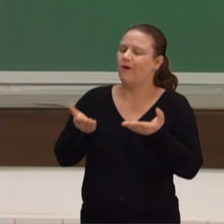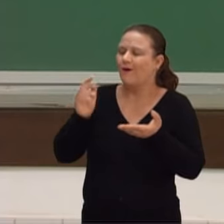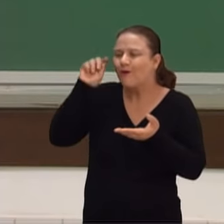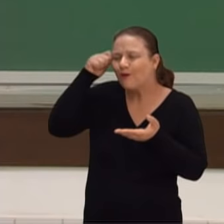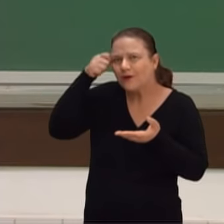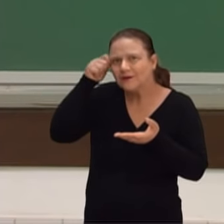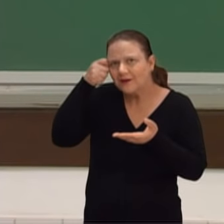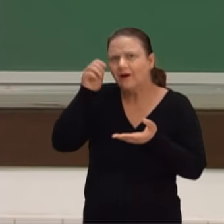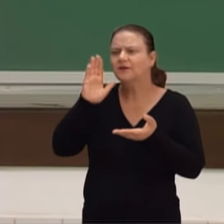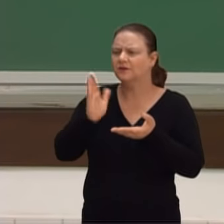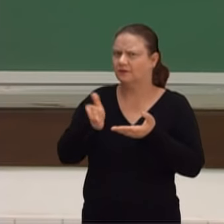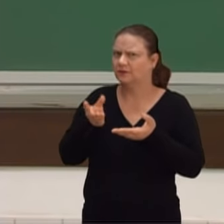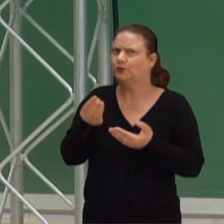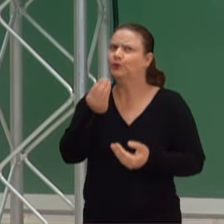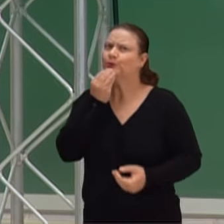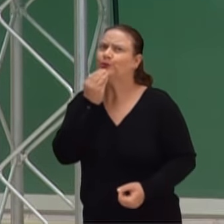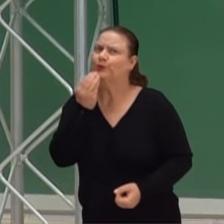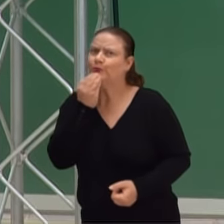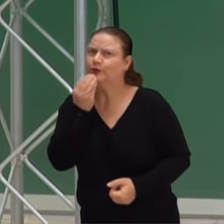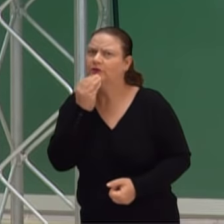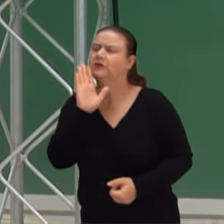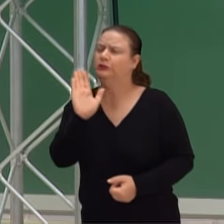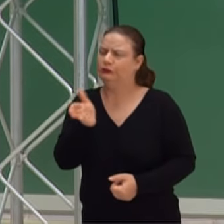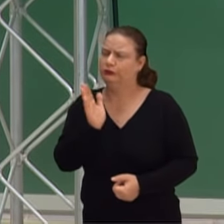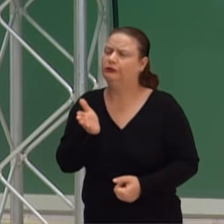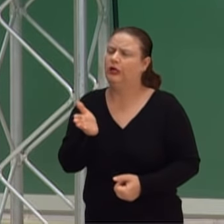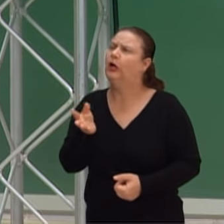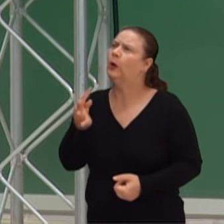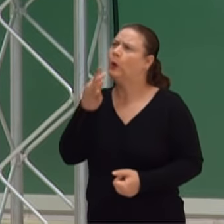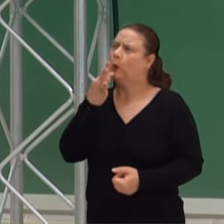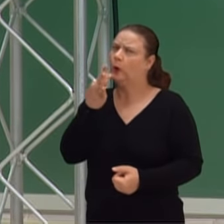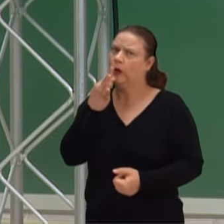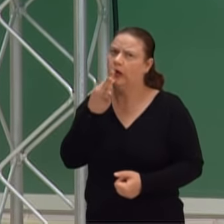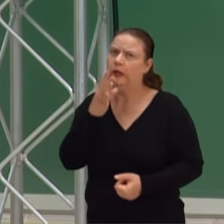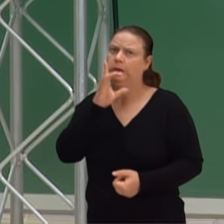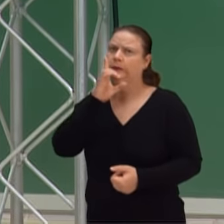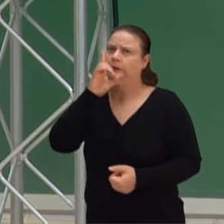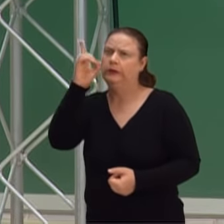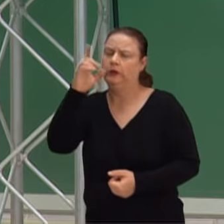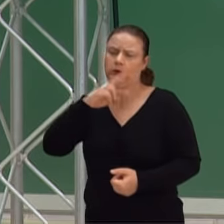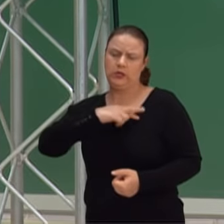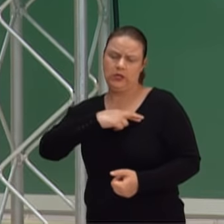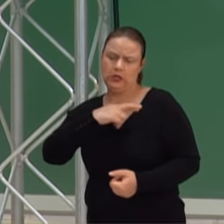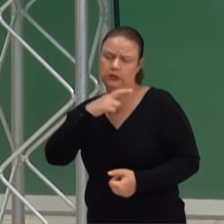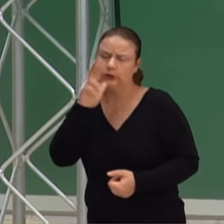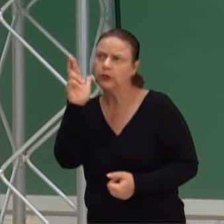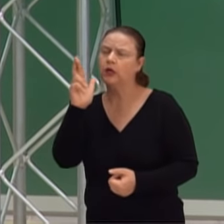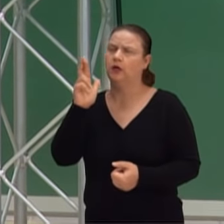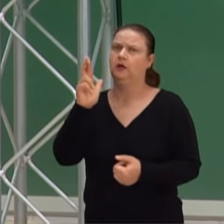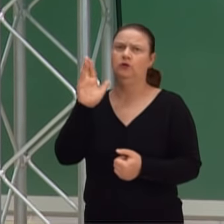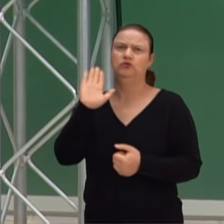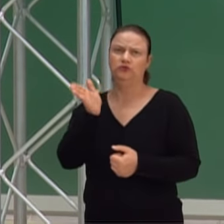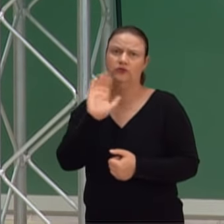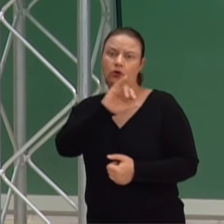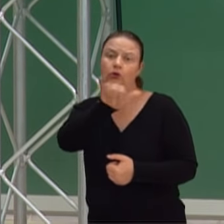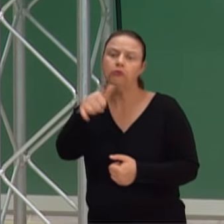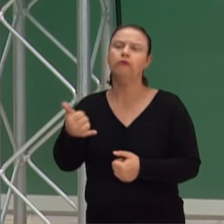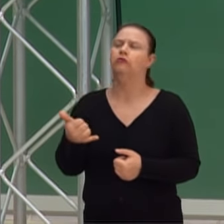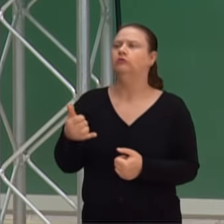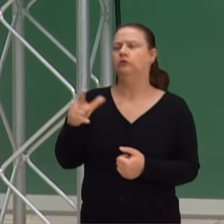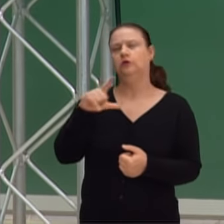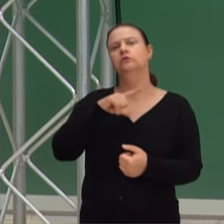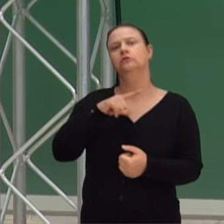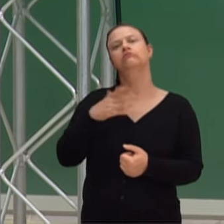a chance antes de ser um cristão e não quis permanecer com religiões de matriz africana ou ligados ao